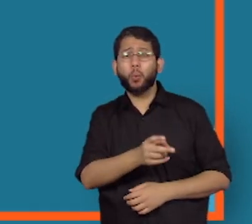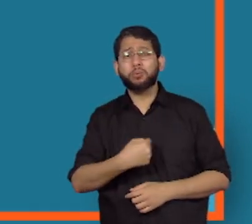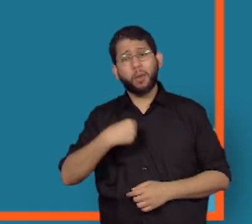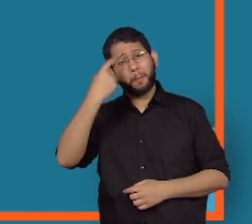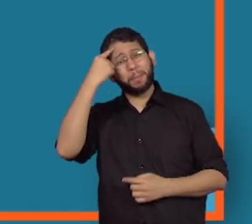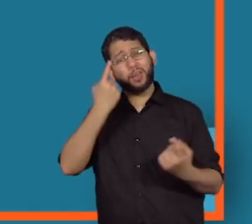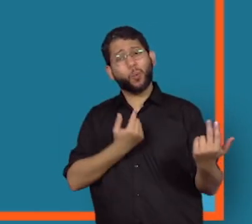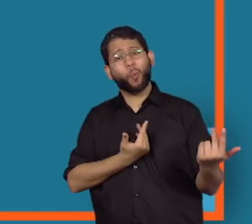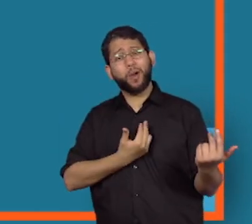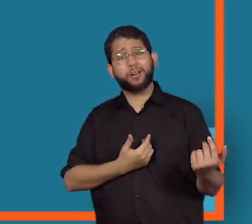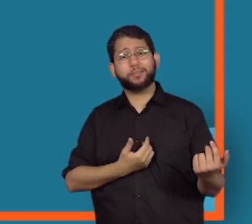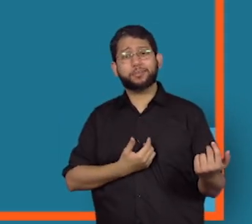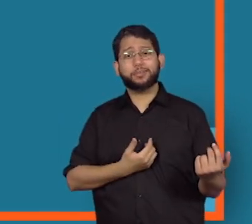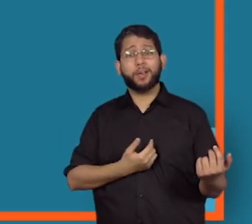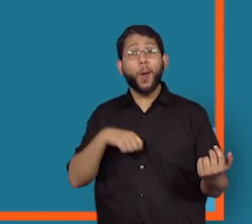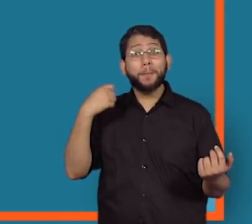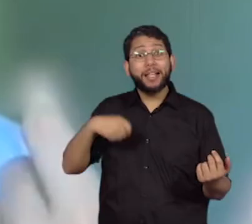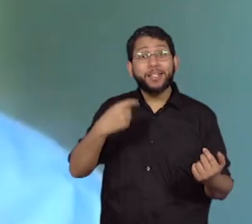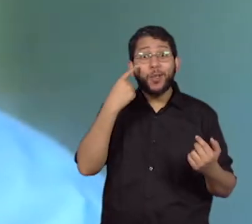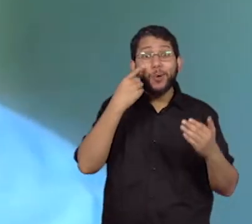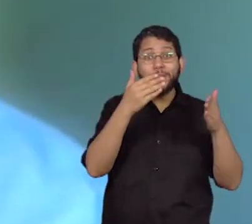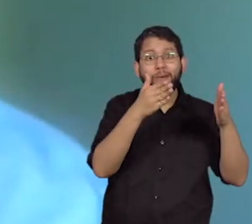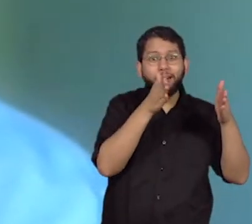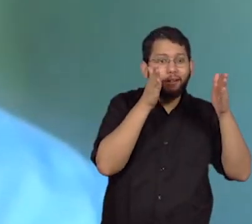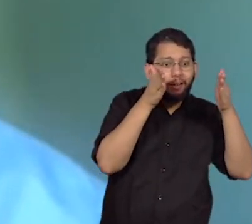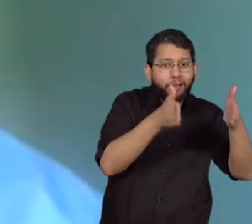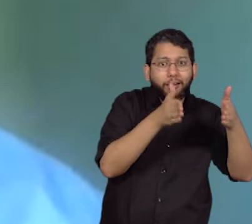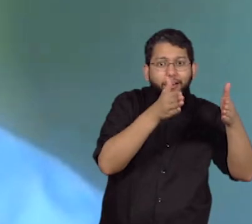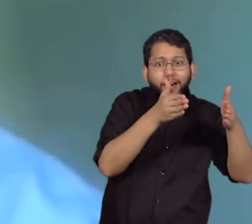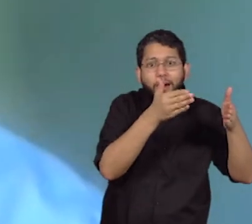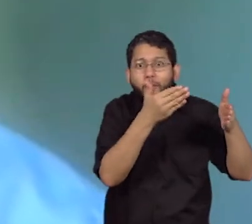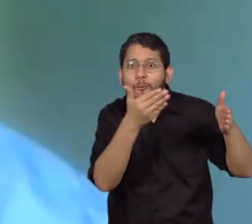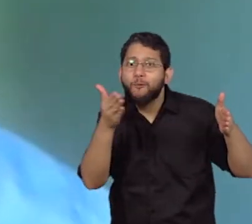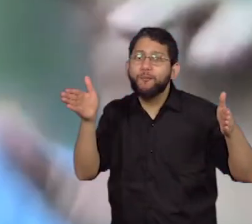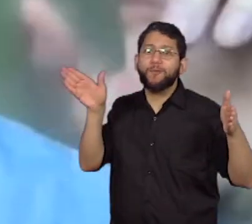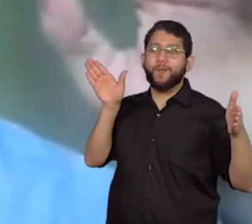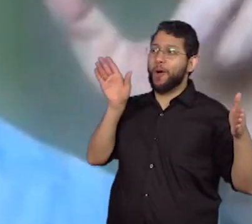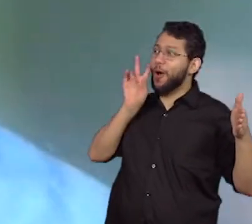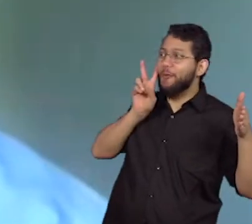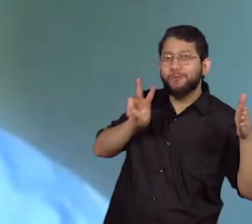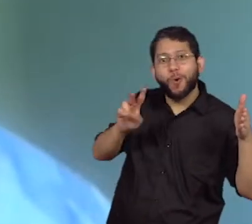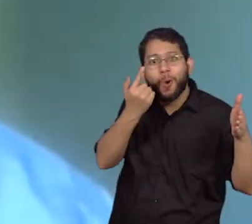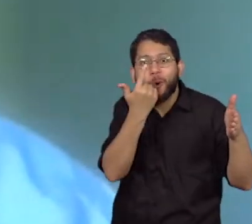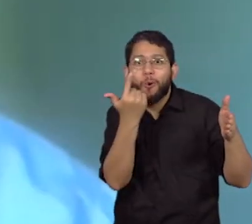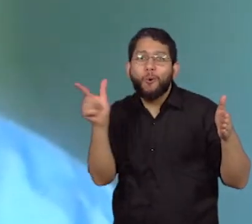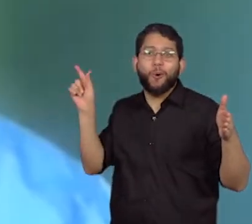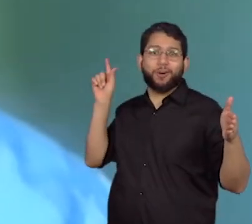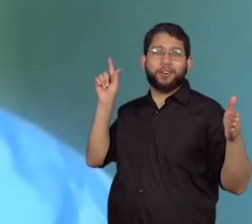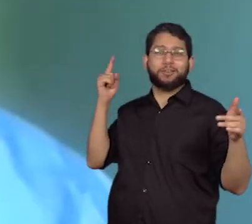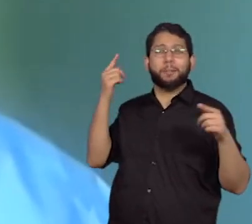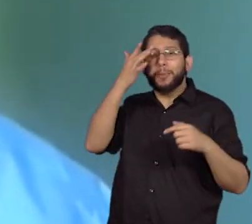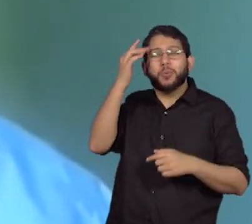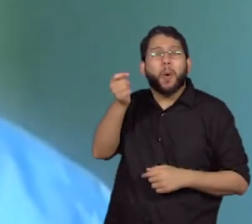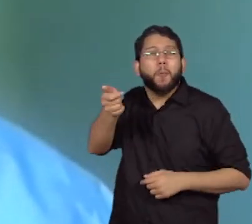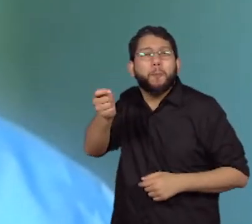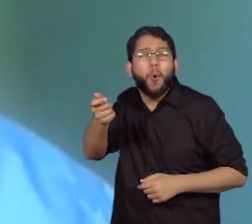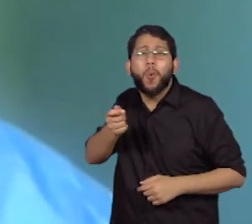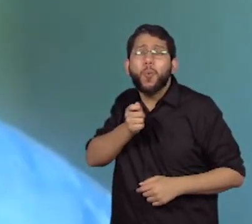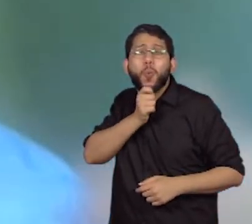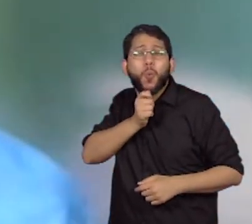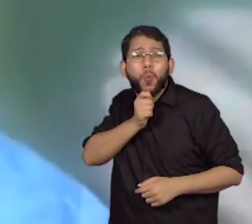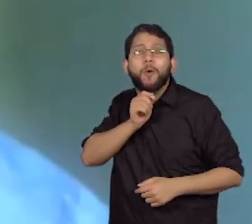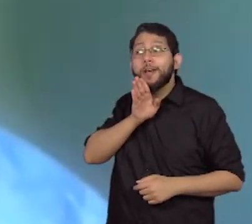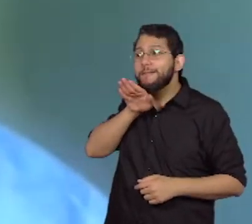todo mundo. Então, acho que um desafio que a gente tem é tentar buscar coisas que não são tão comuns ou tão